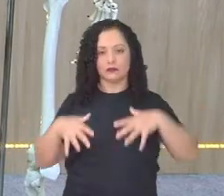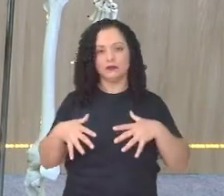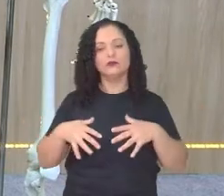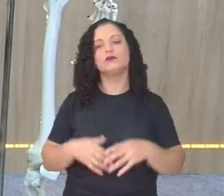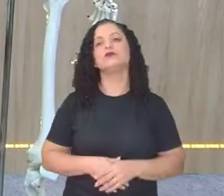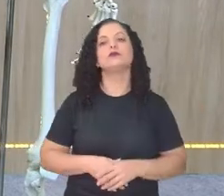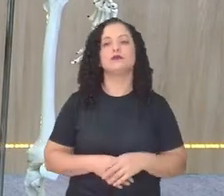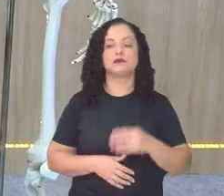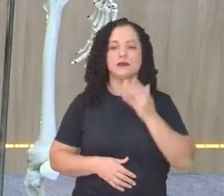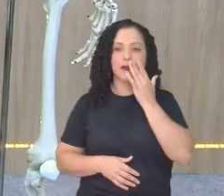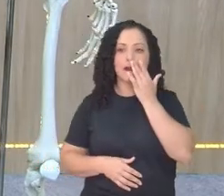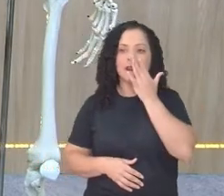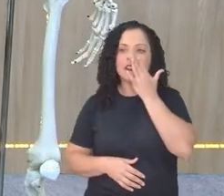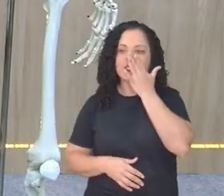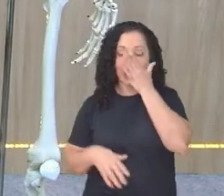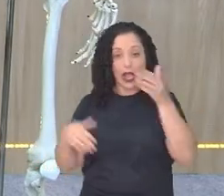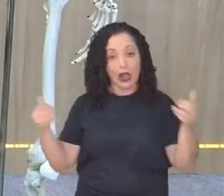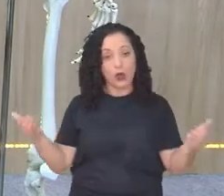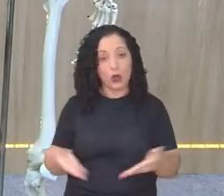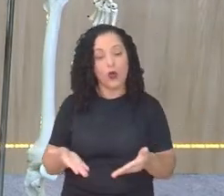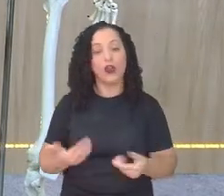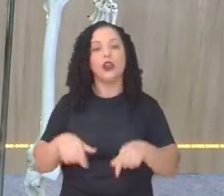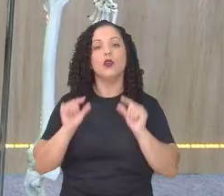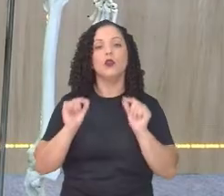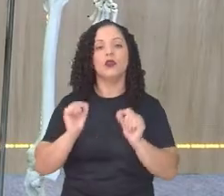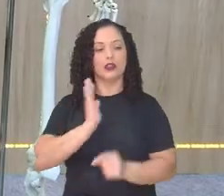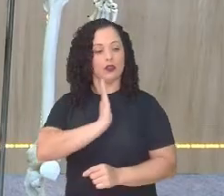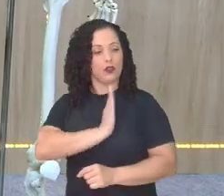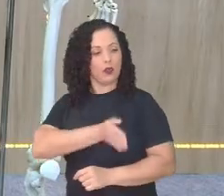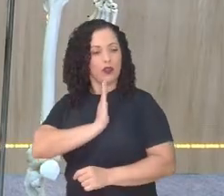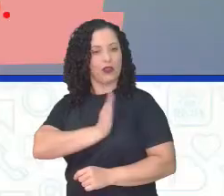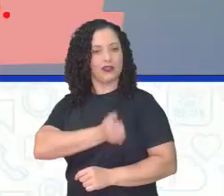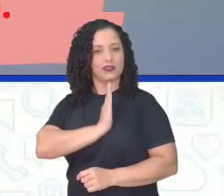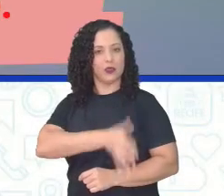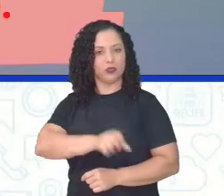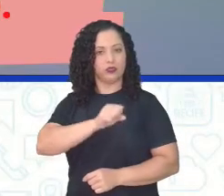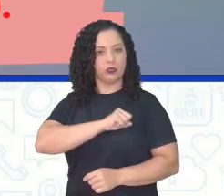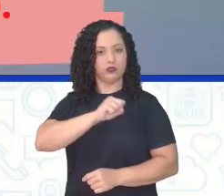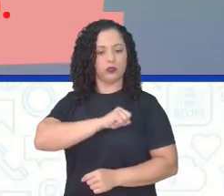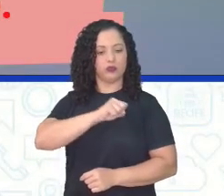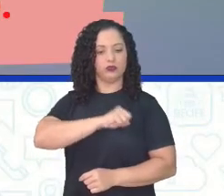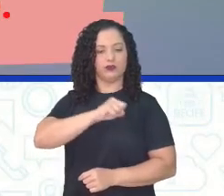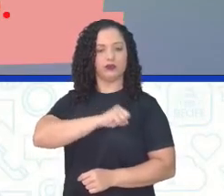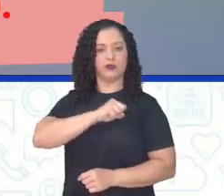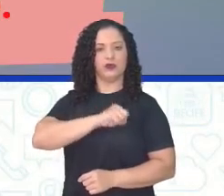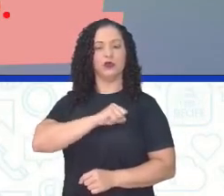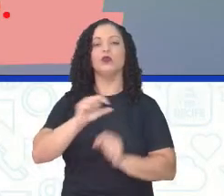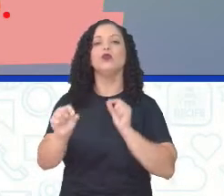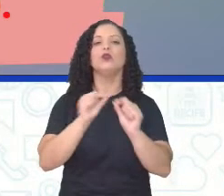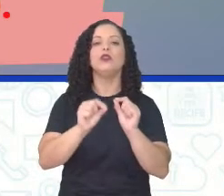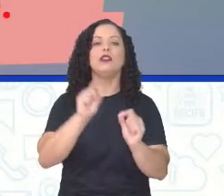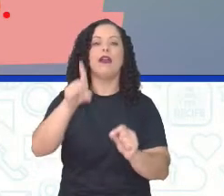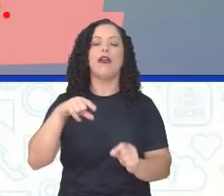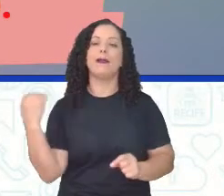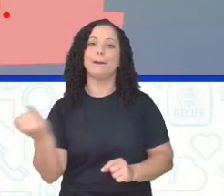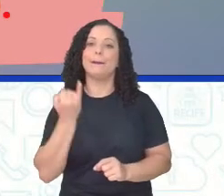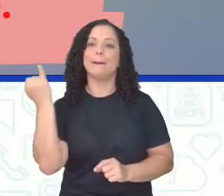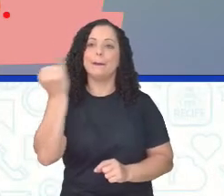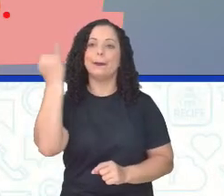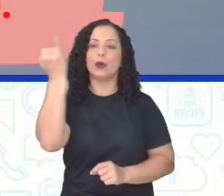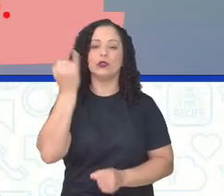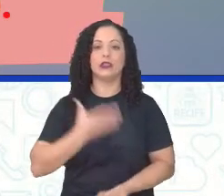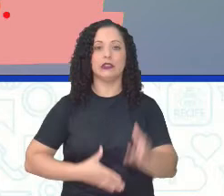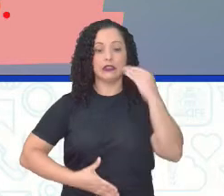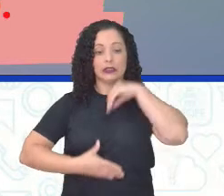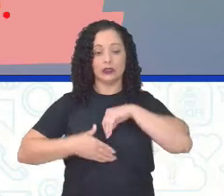Continuando. Agora a gente vai falar do sistema cardiovascular, responsável pelo transporte de substância dentro do